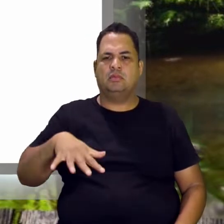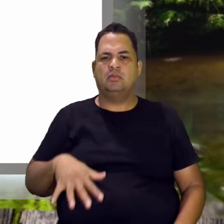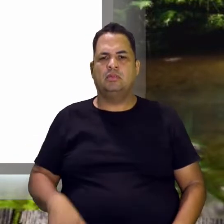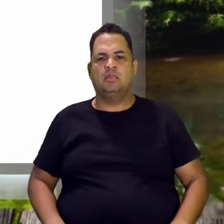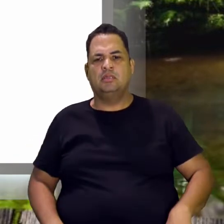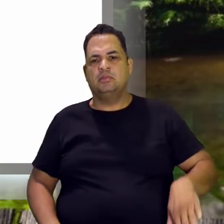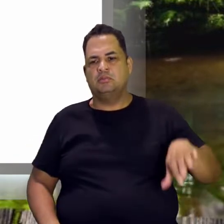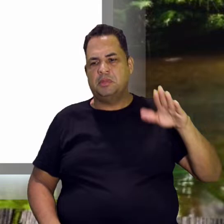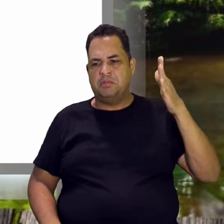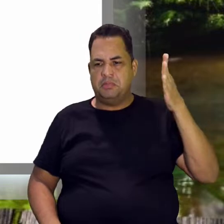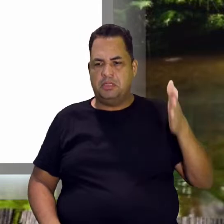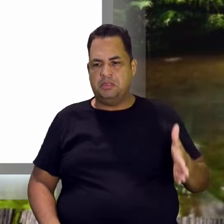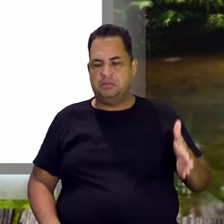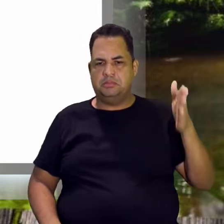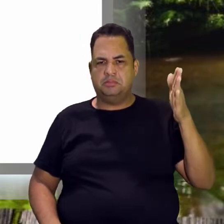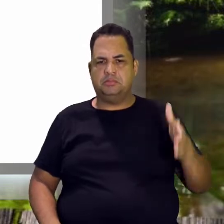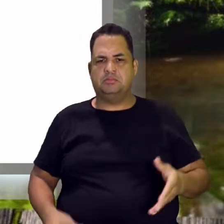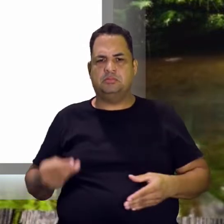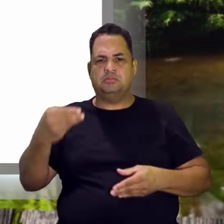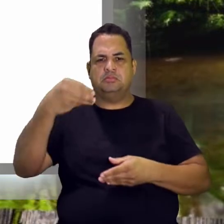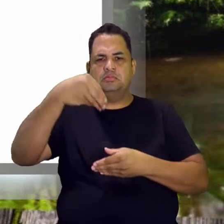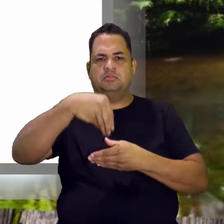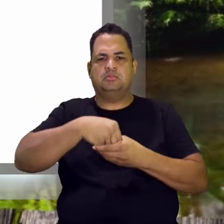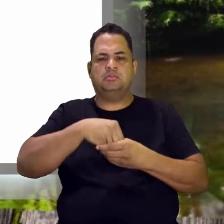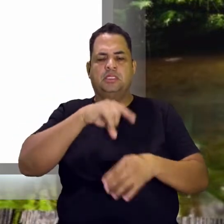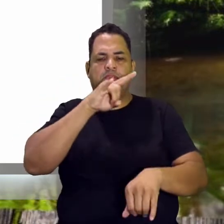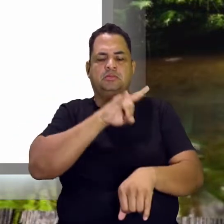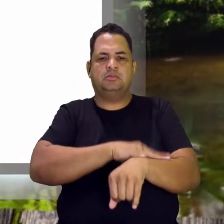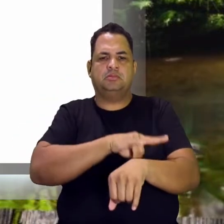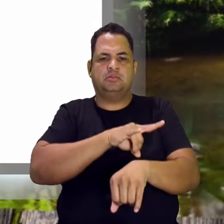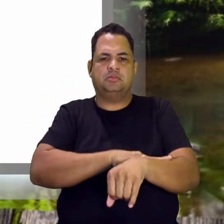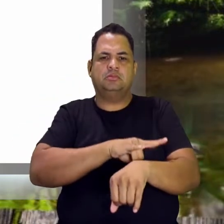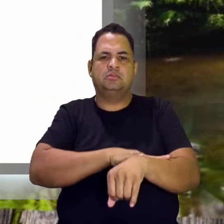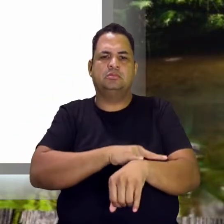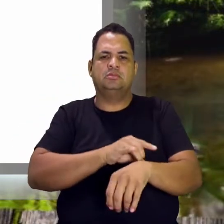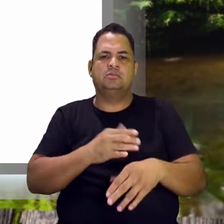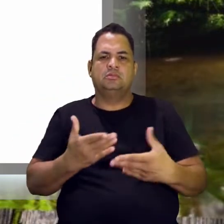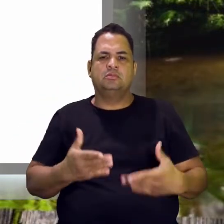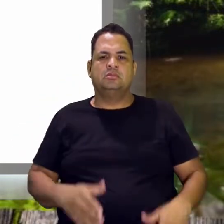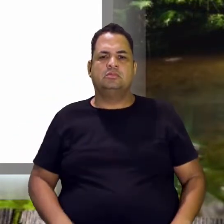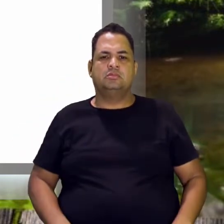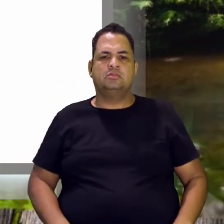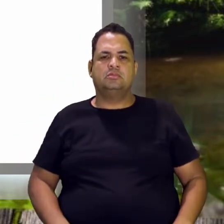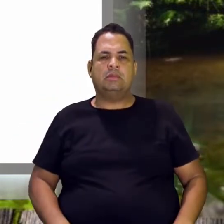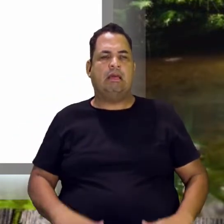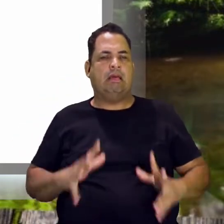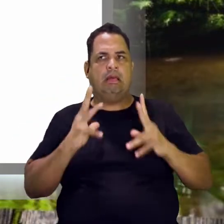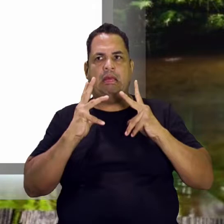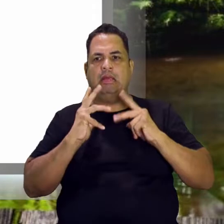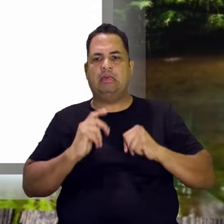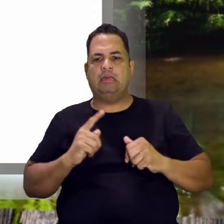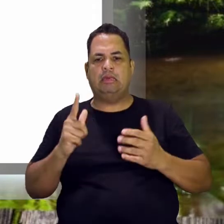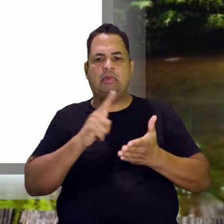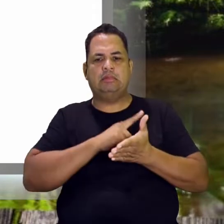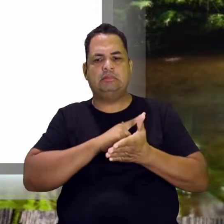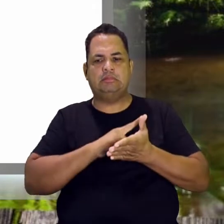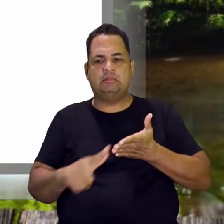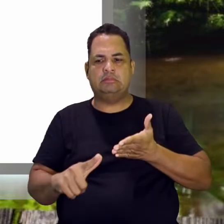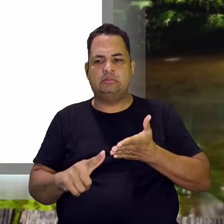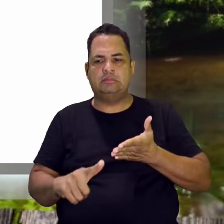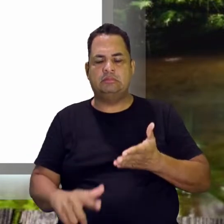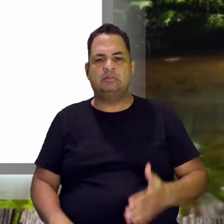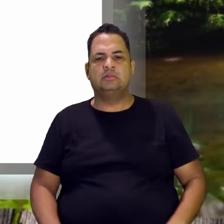parede, lá dentro do seu banheiro. Mas professor, eu lavo 3 vezes durante o